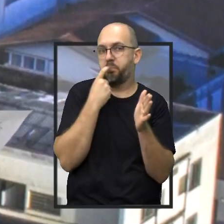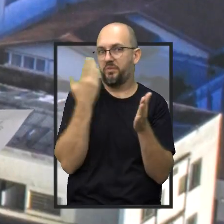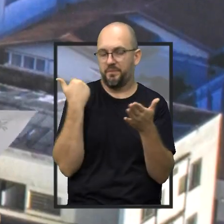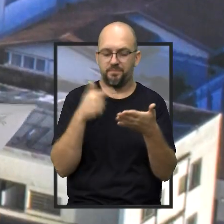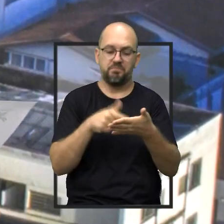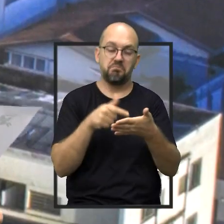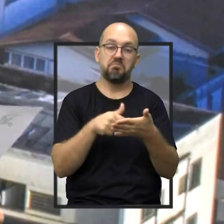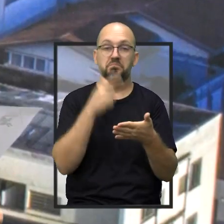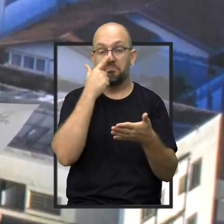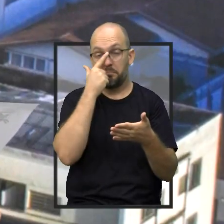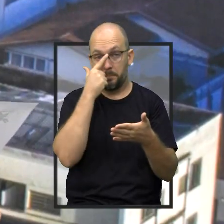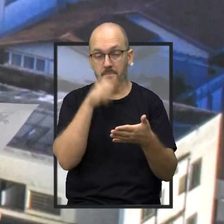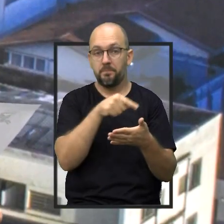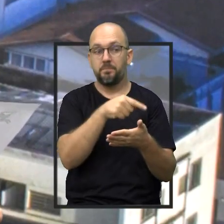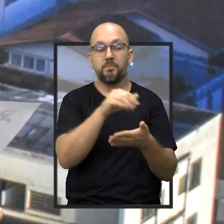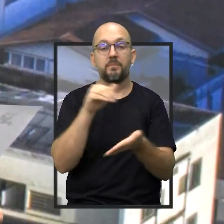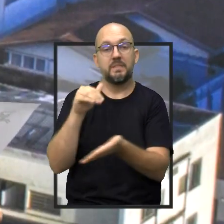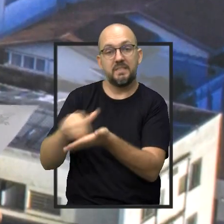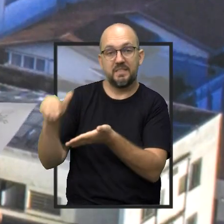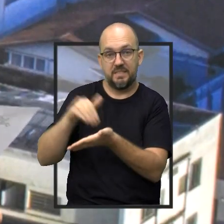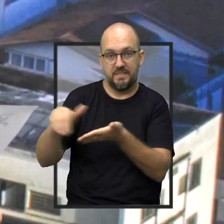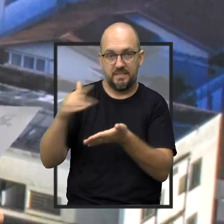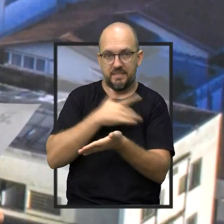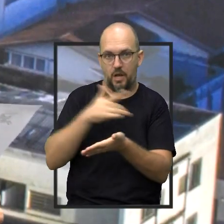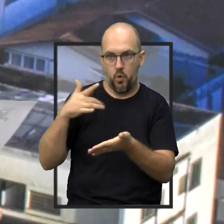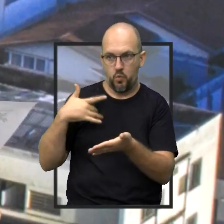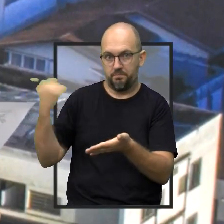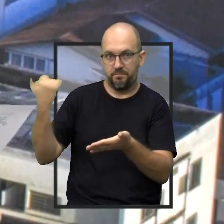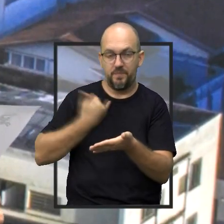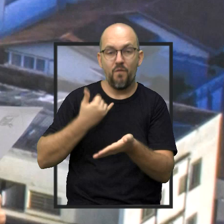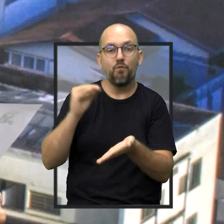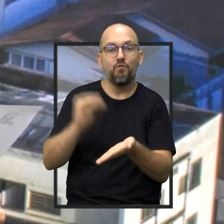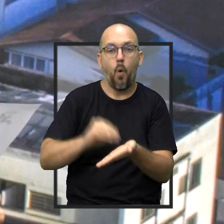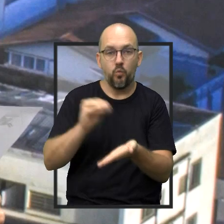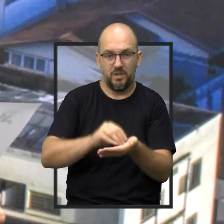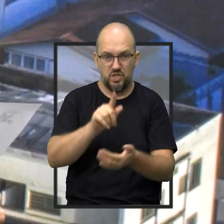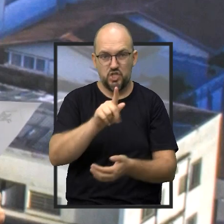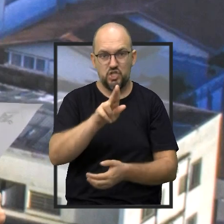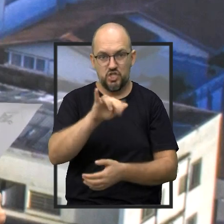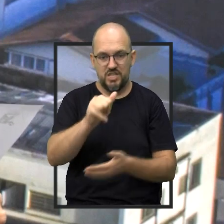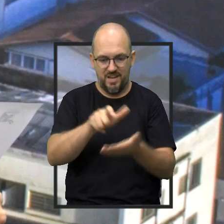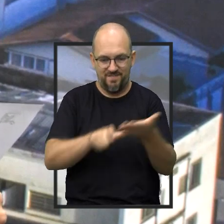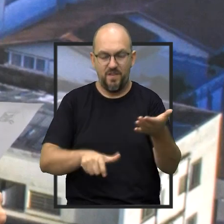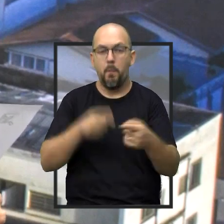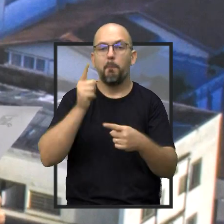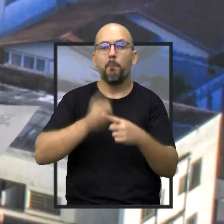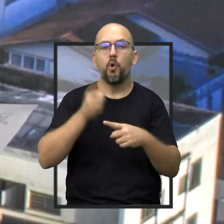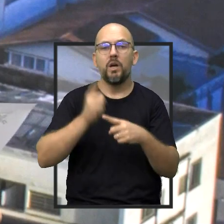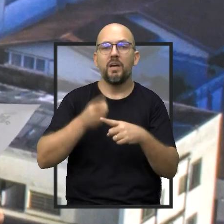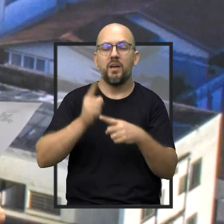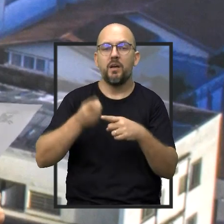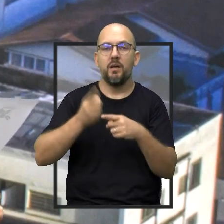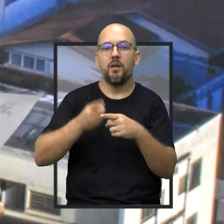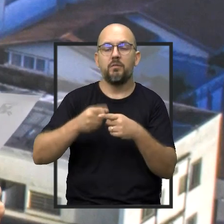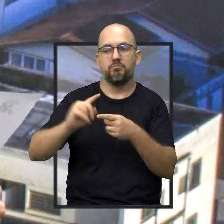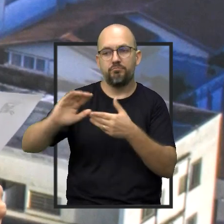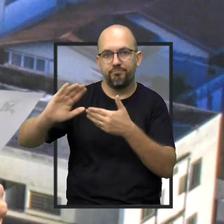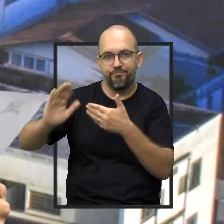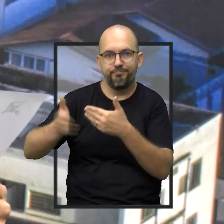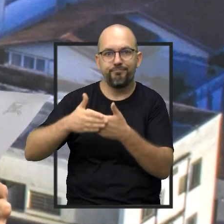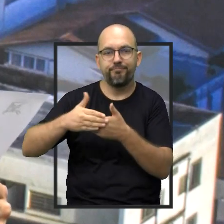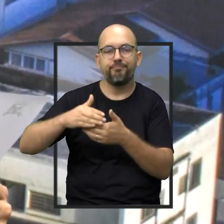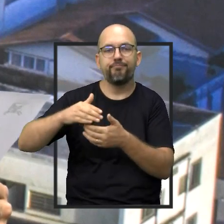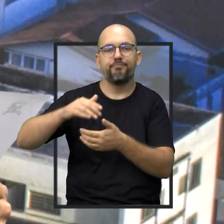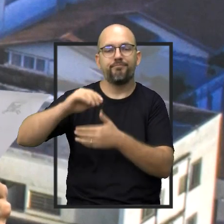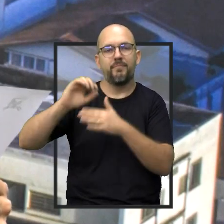gabinete, porque segundo a Secretaria de Saúde, a falta de guias se dá por conta do encerramento do